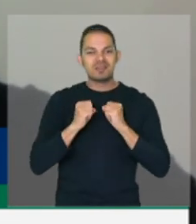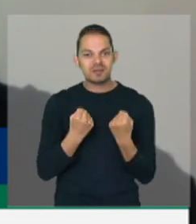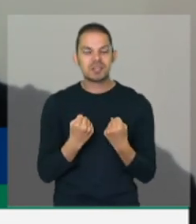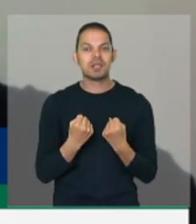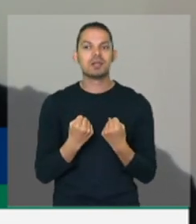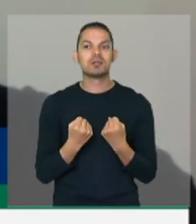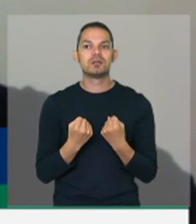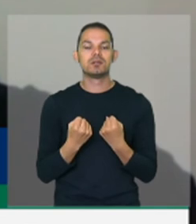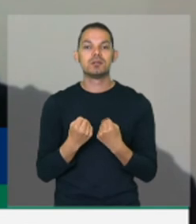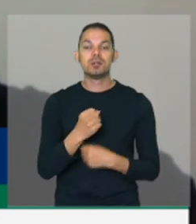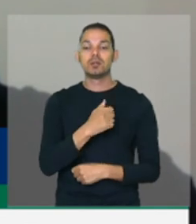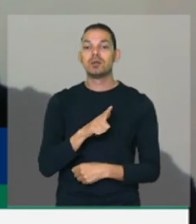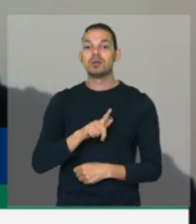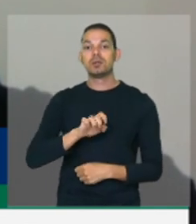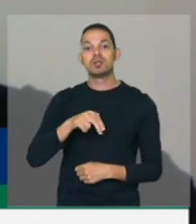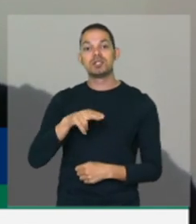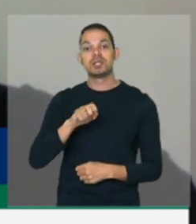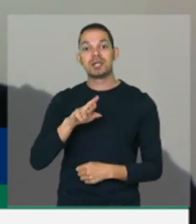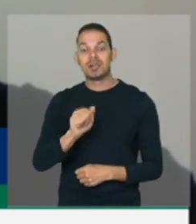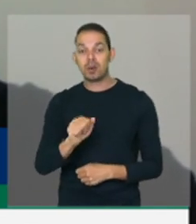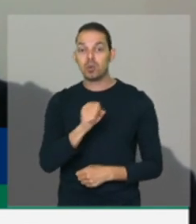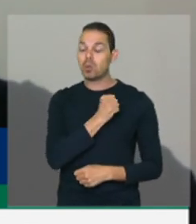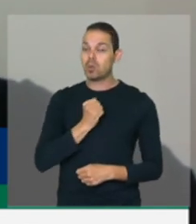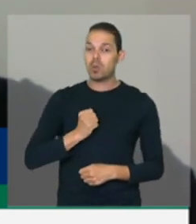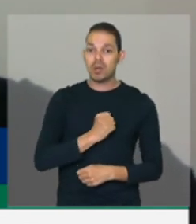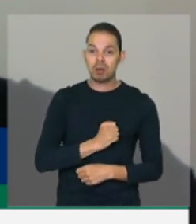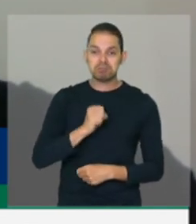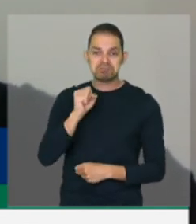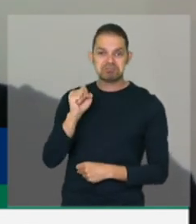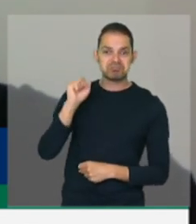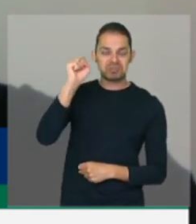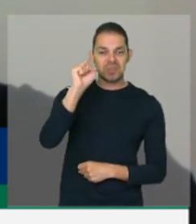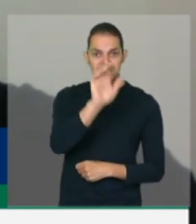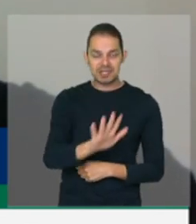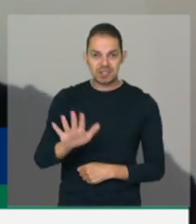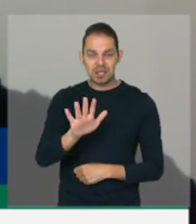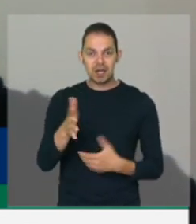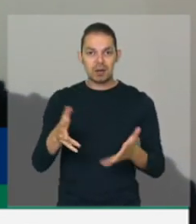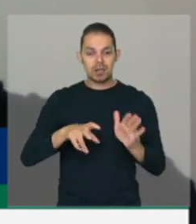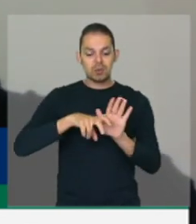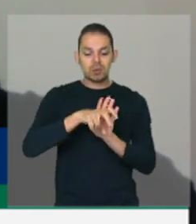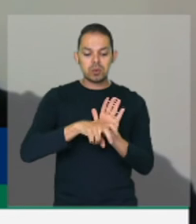um general, herói nacional, sobre uma cadeira de rodas,